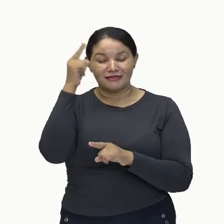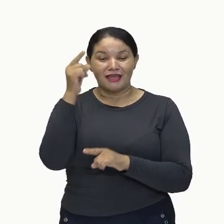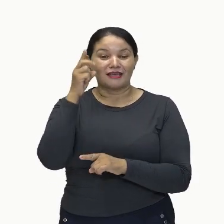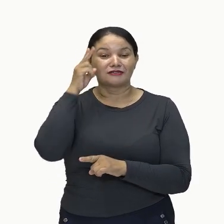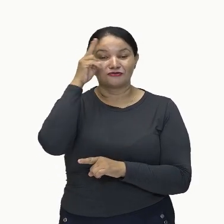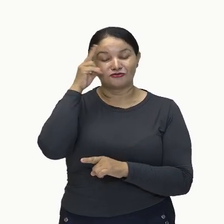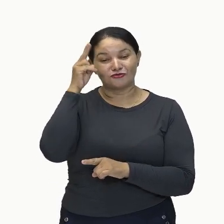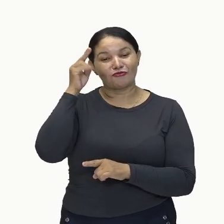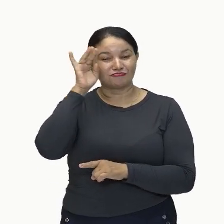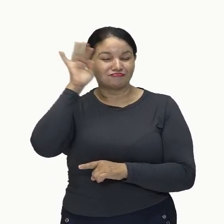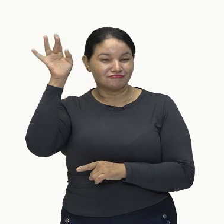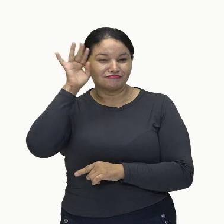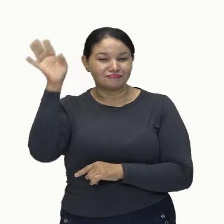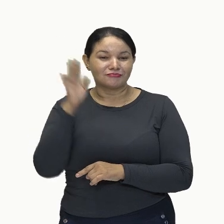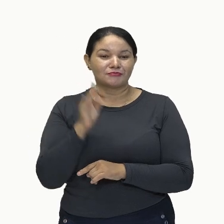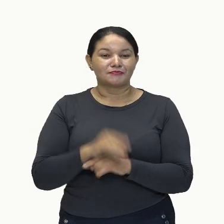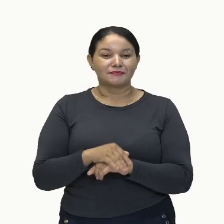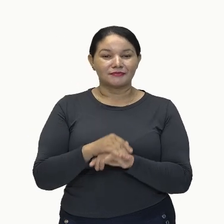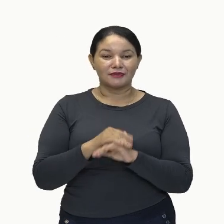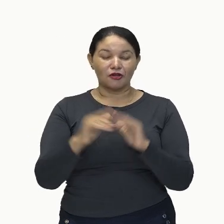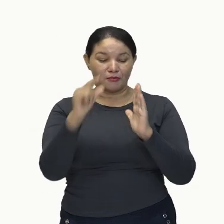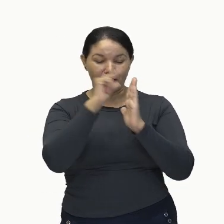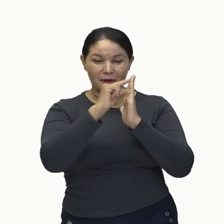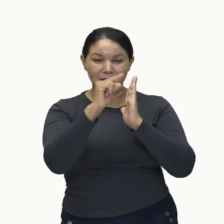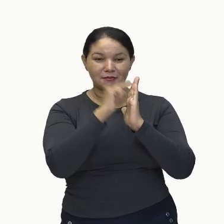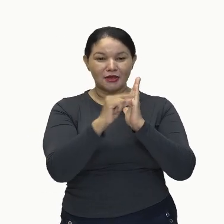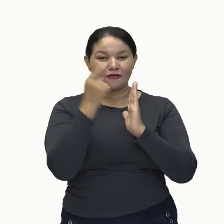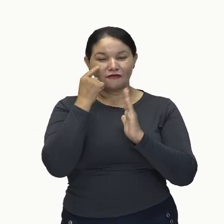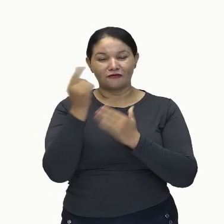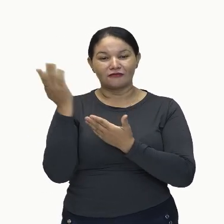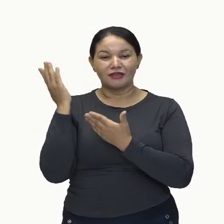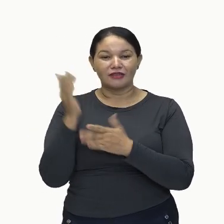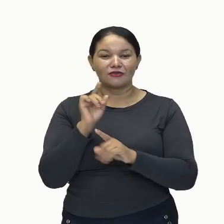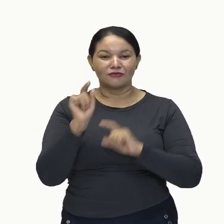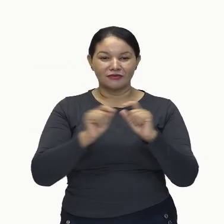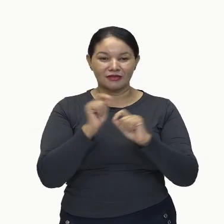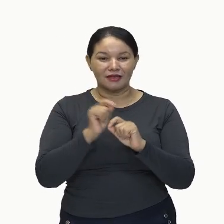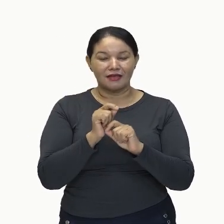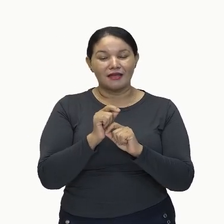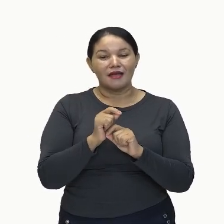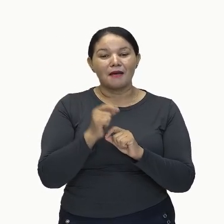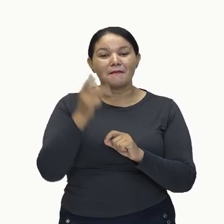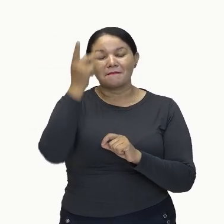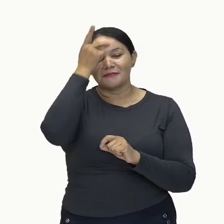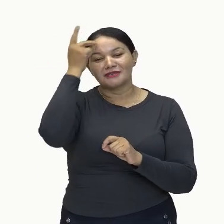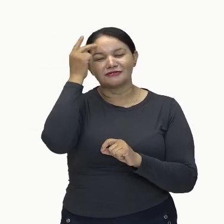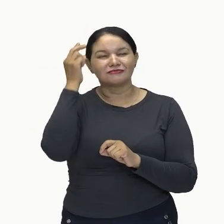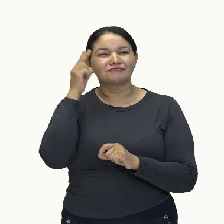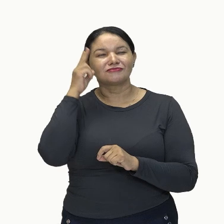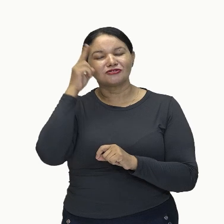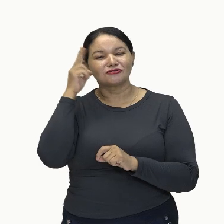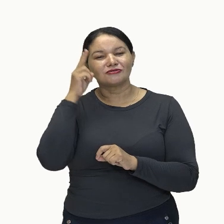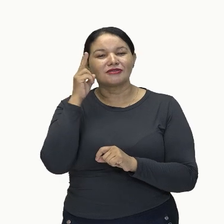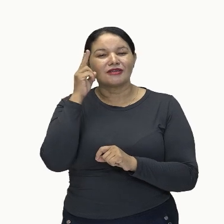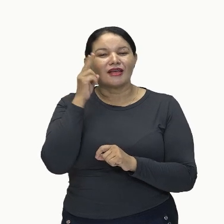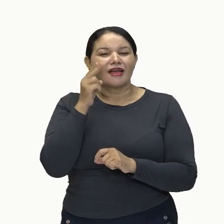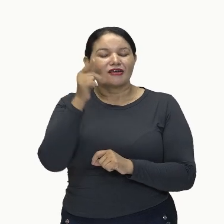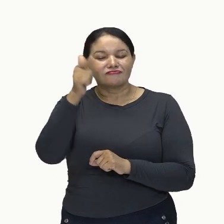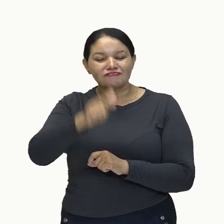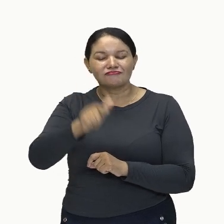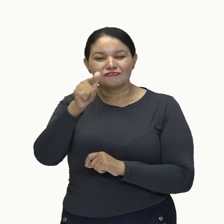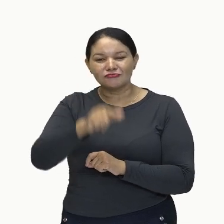presente. Logo no primeiro verso, observem, ninguém sonha 2 vezes o